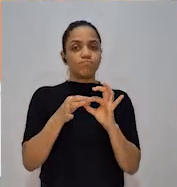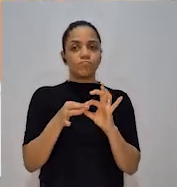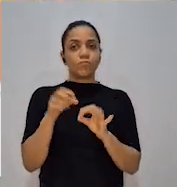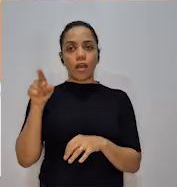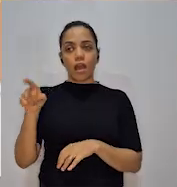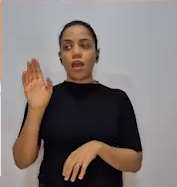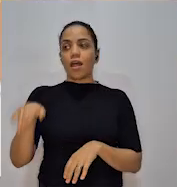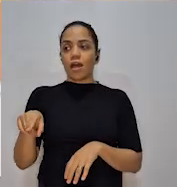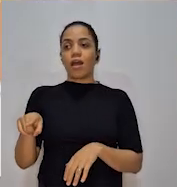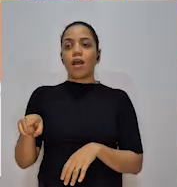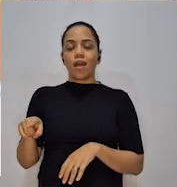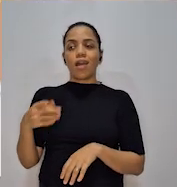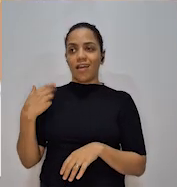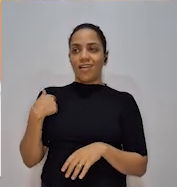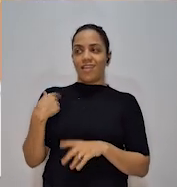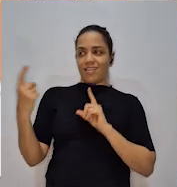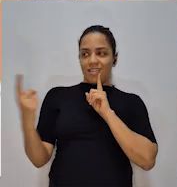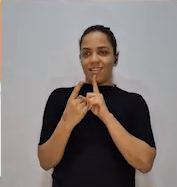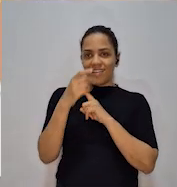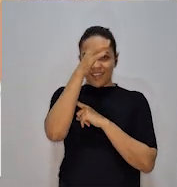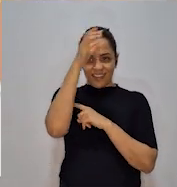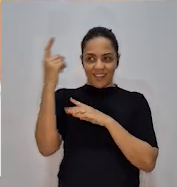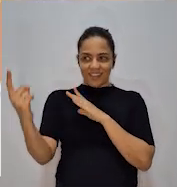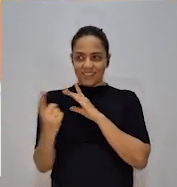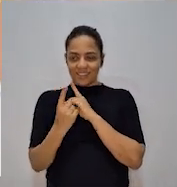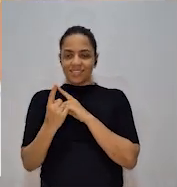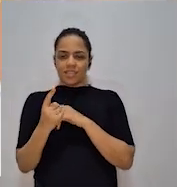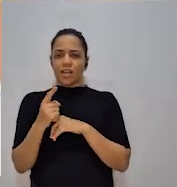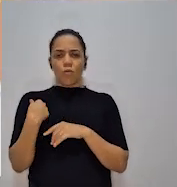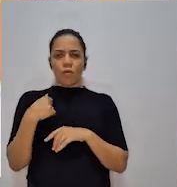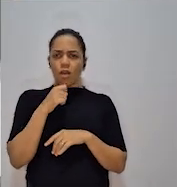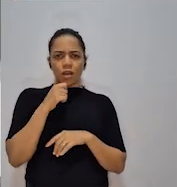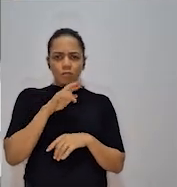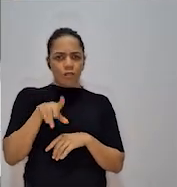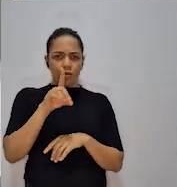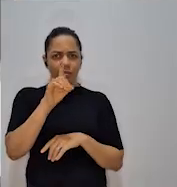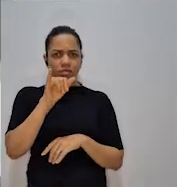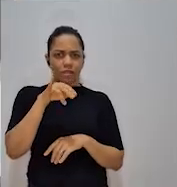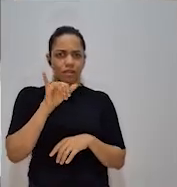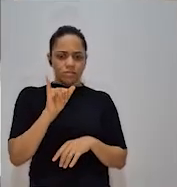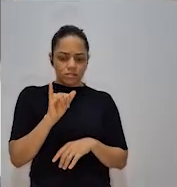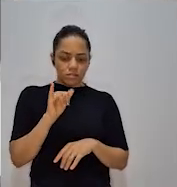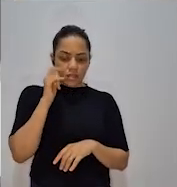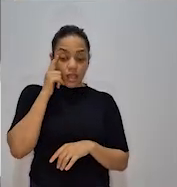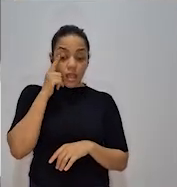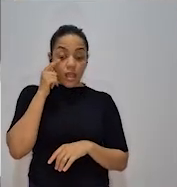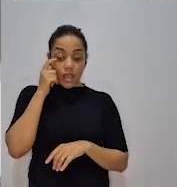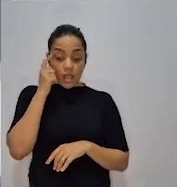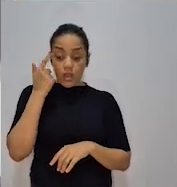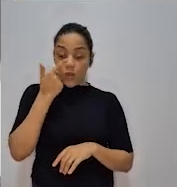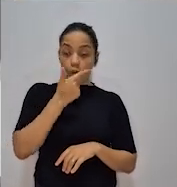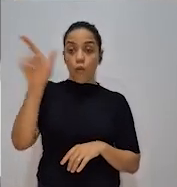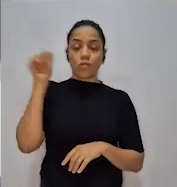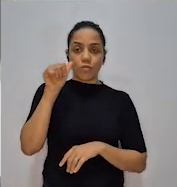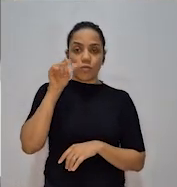da SSP e se tornou uma grande parceira. Mas aqui eu acho que não é Dani, não. É Até outra alguém. Dani, é Quem? outra Dani, é